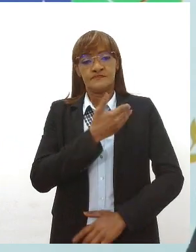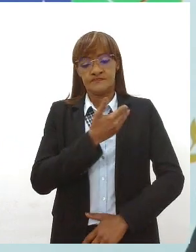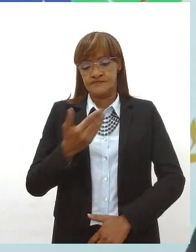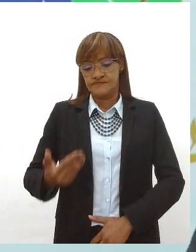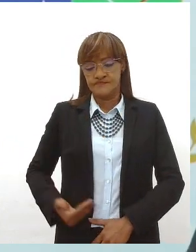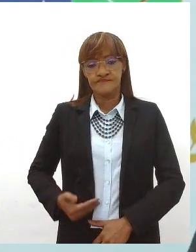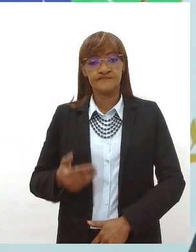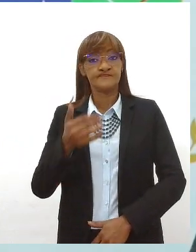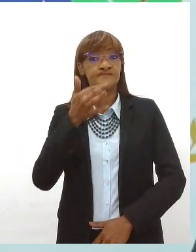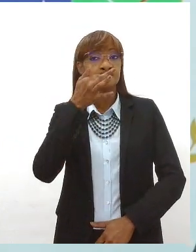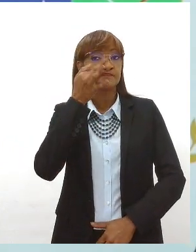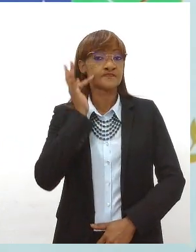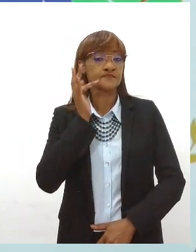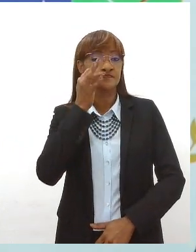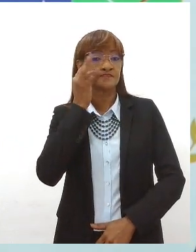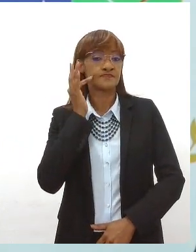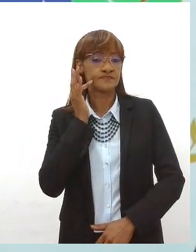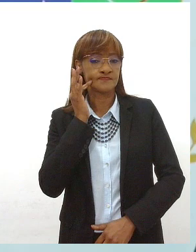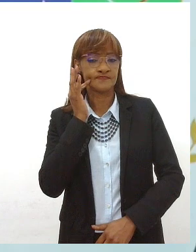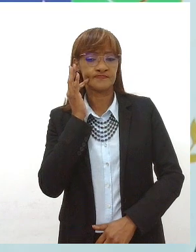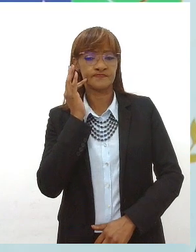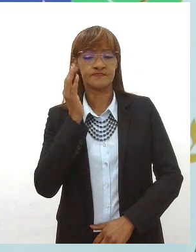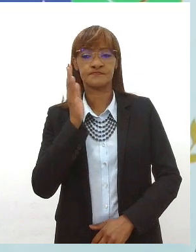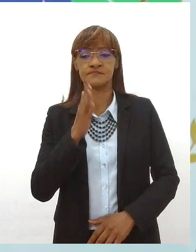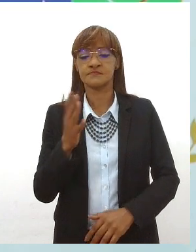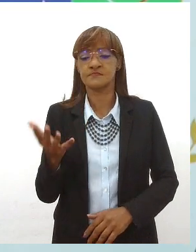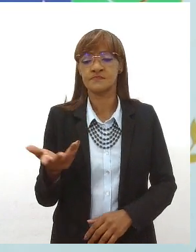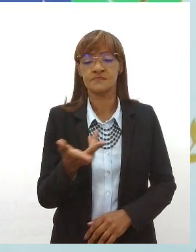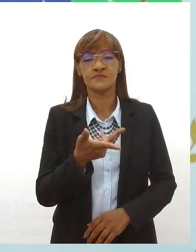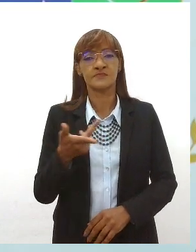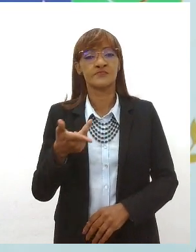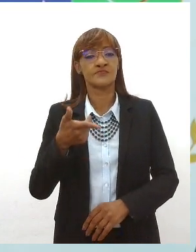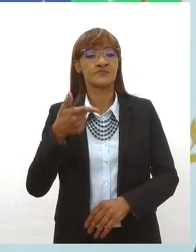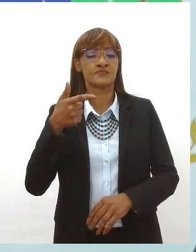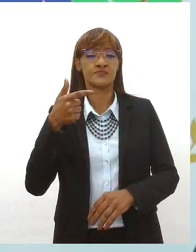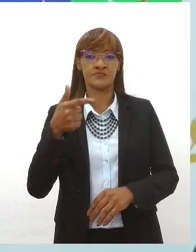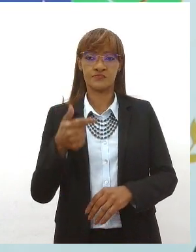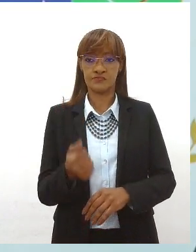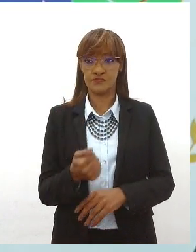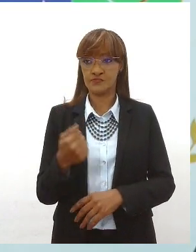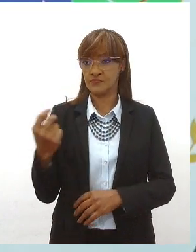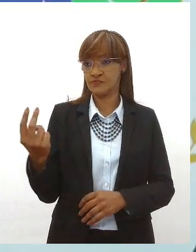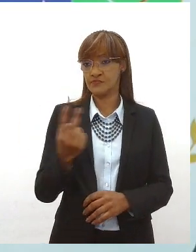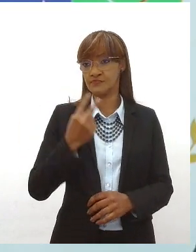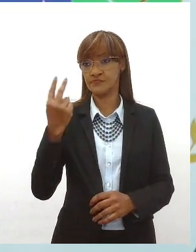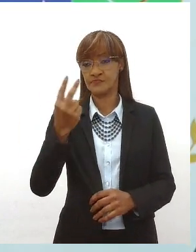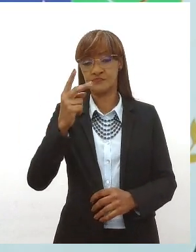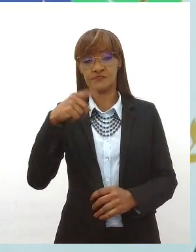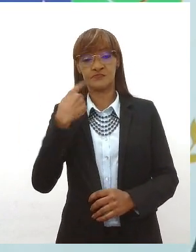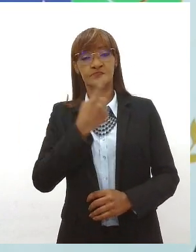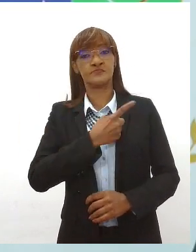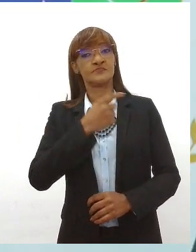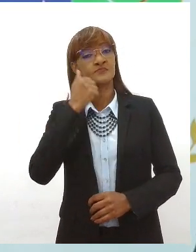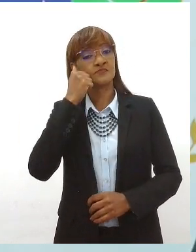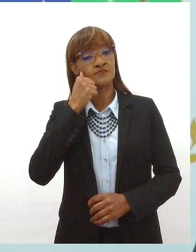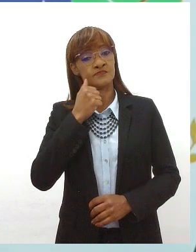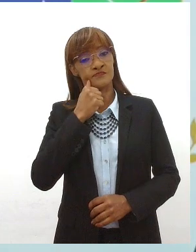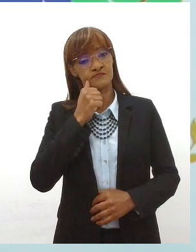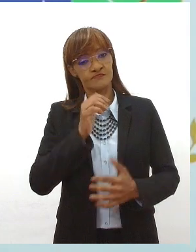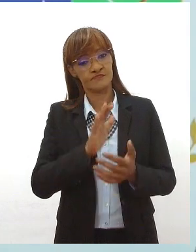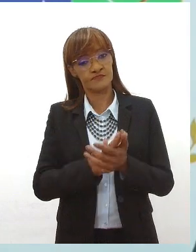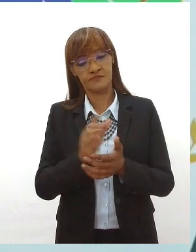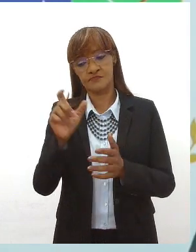mais um gesto nobre de reconhecimento a todas nós mulheres. Foi o cartão Mais, onde